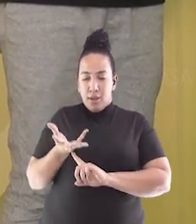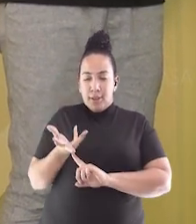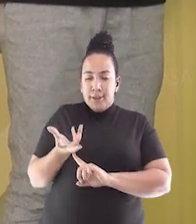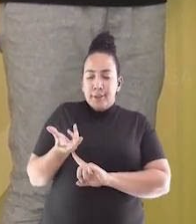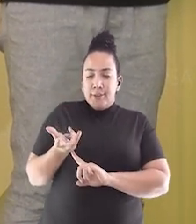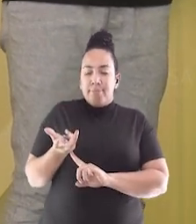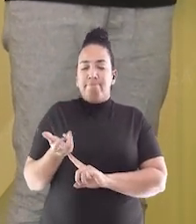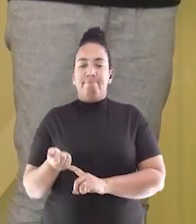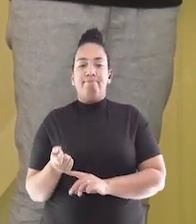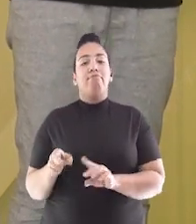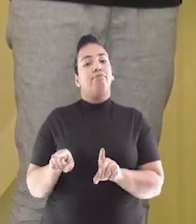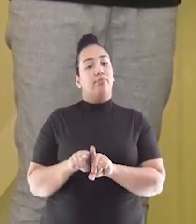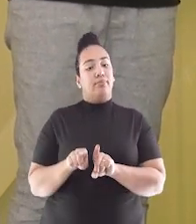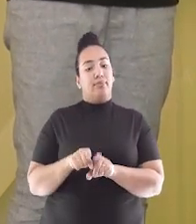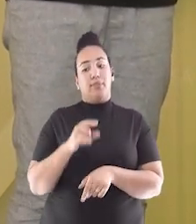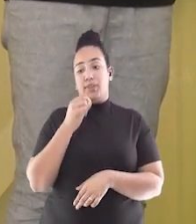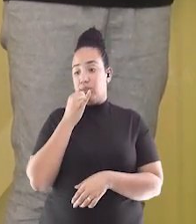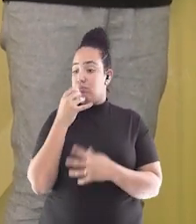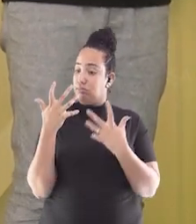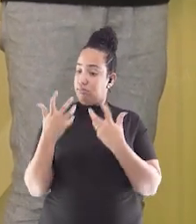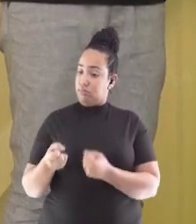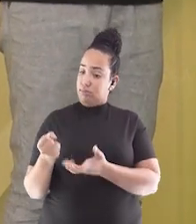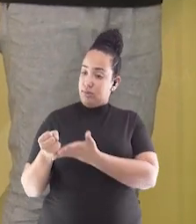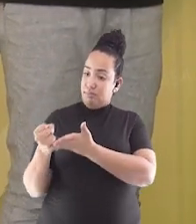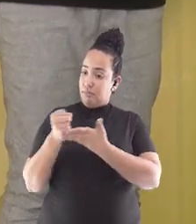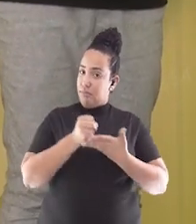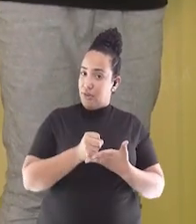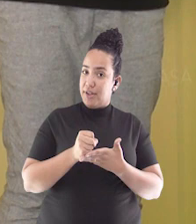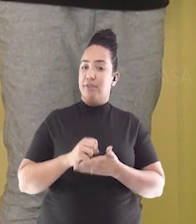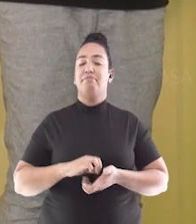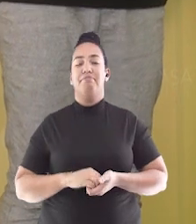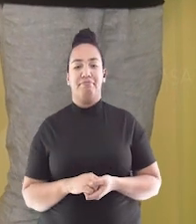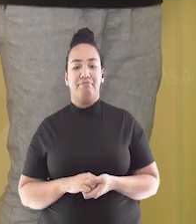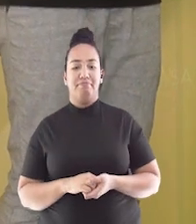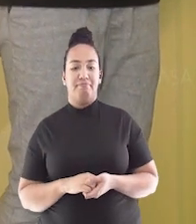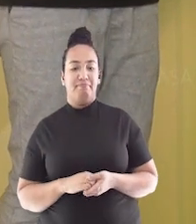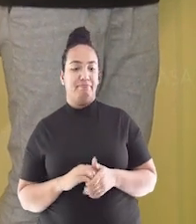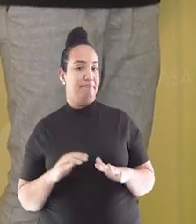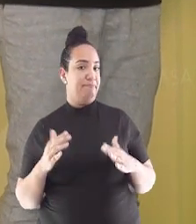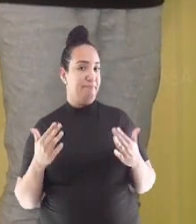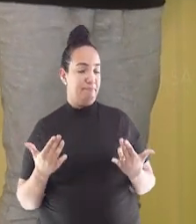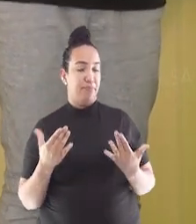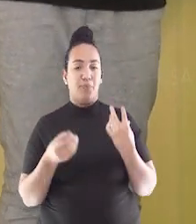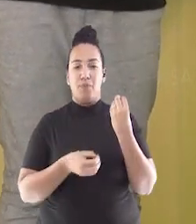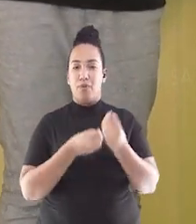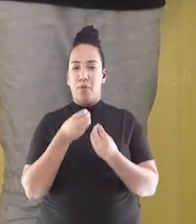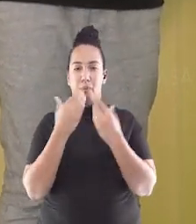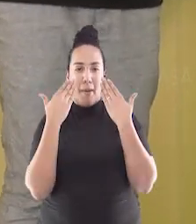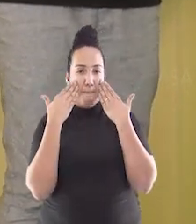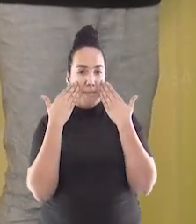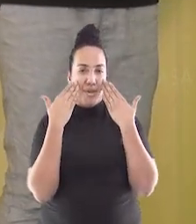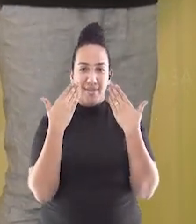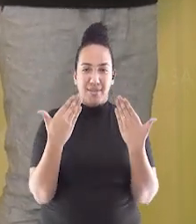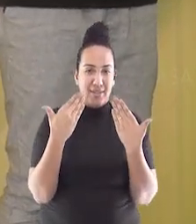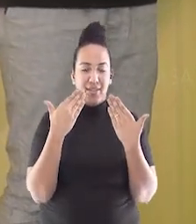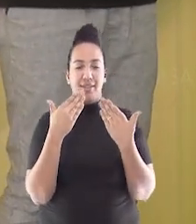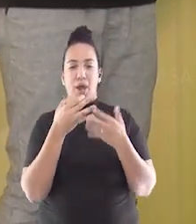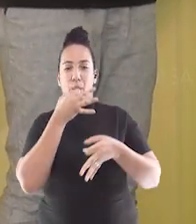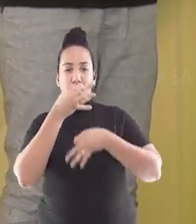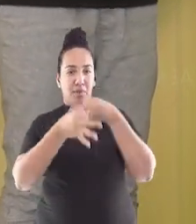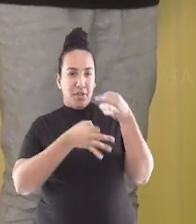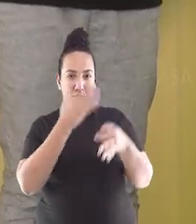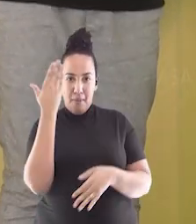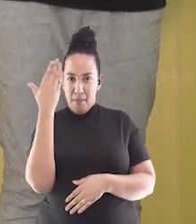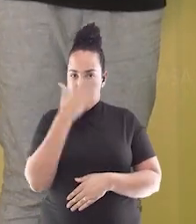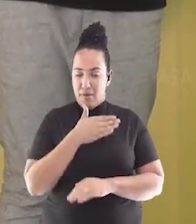o seu lado e até mesmo, quem sabe, ser convencido a apoiar o autor. Para apresentar e defender os seus